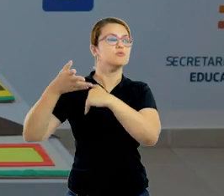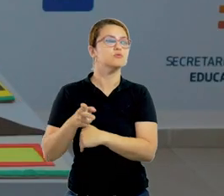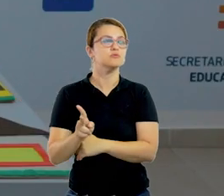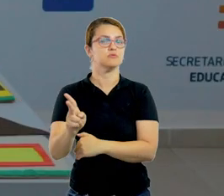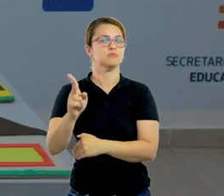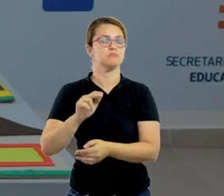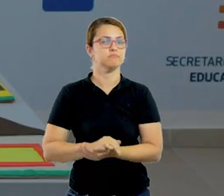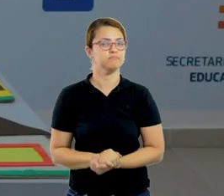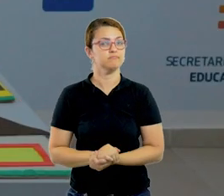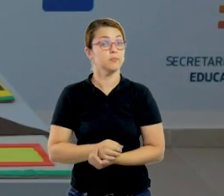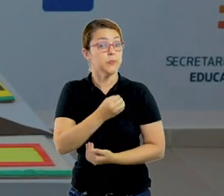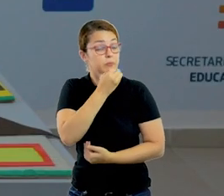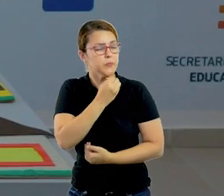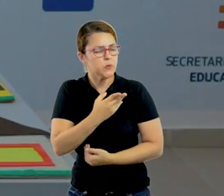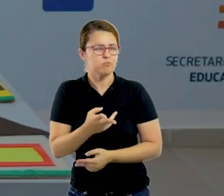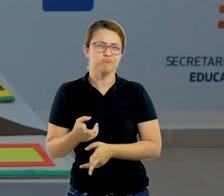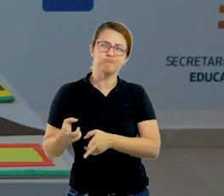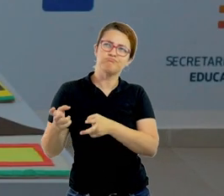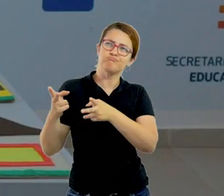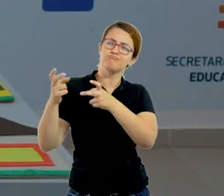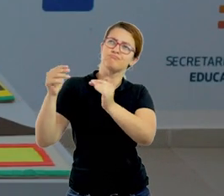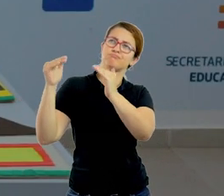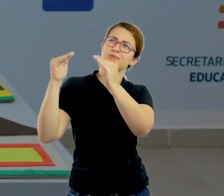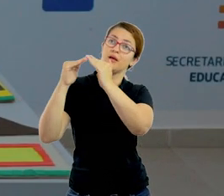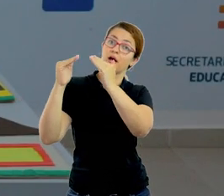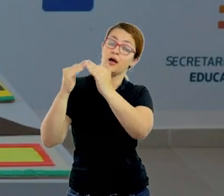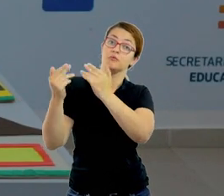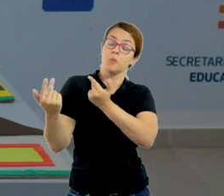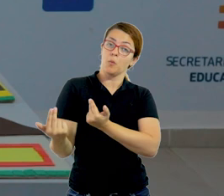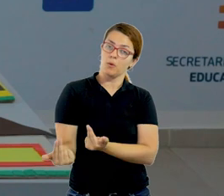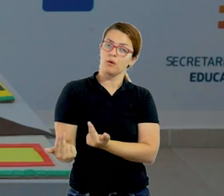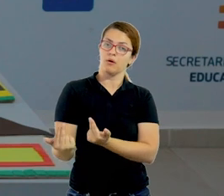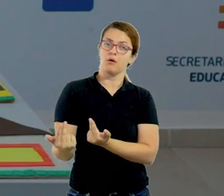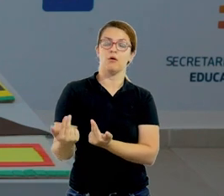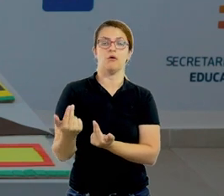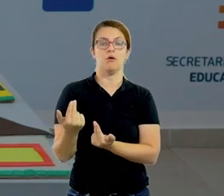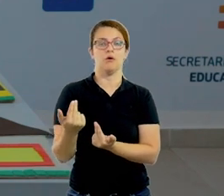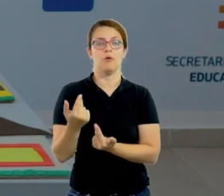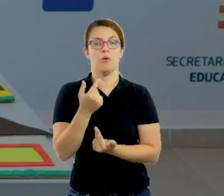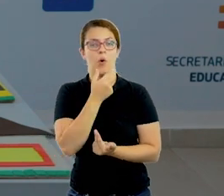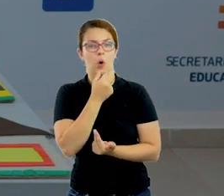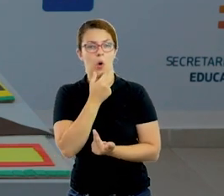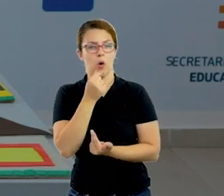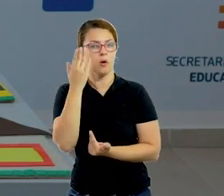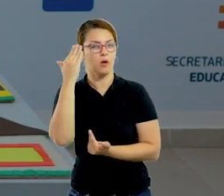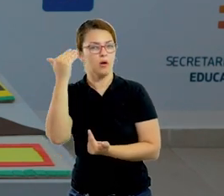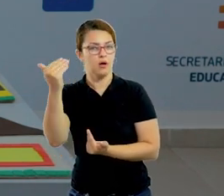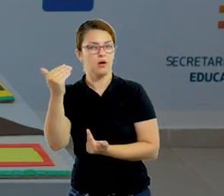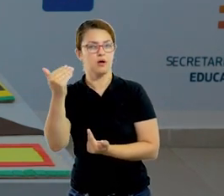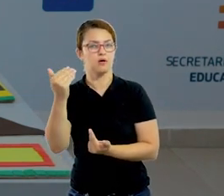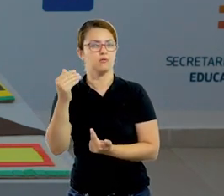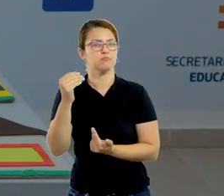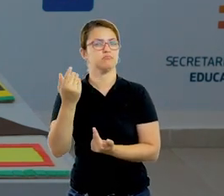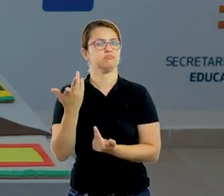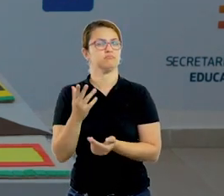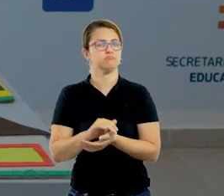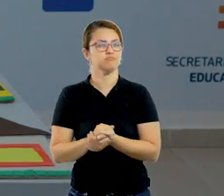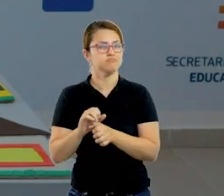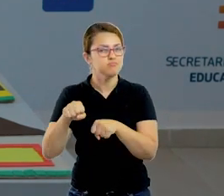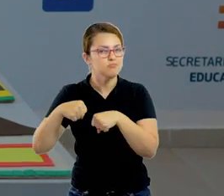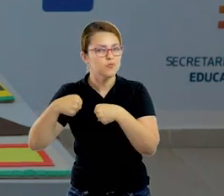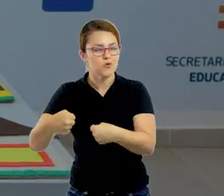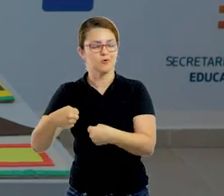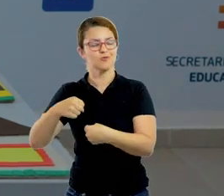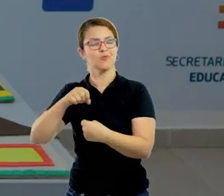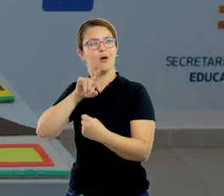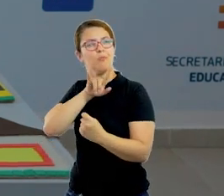gente, é bom a gente ter essa relação com a casa, assim como o artista fez, o artista plástico, de toda dedicação, todo